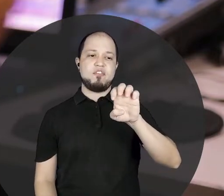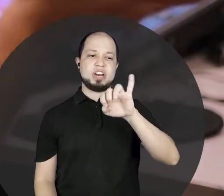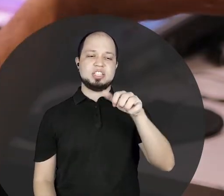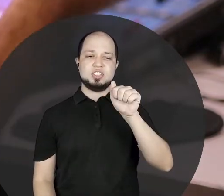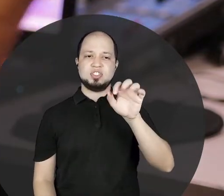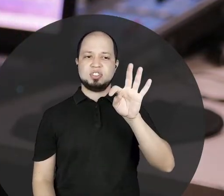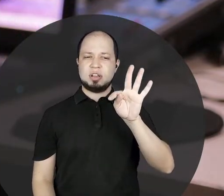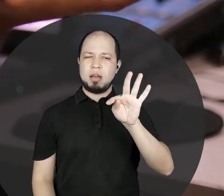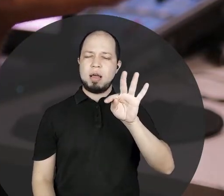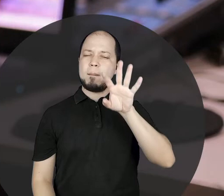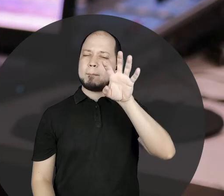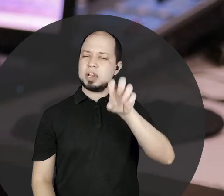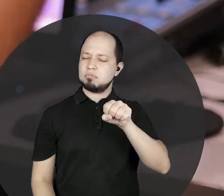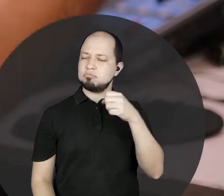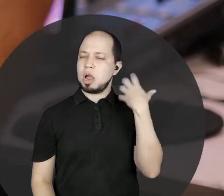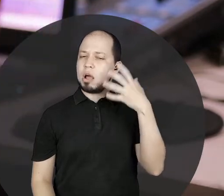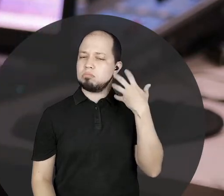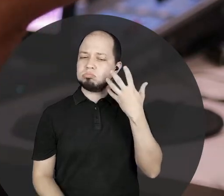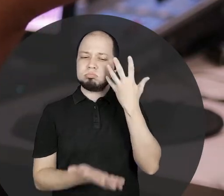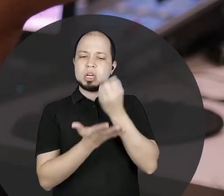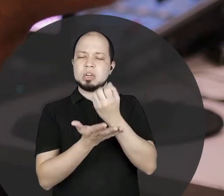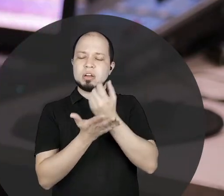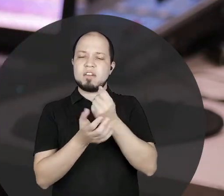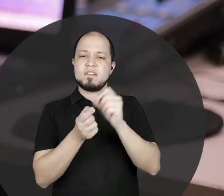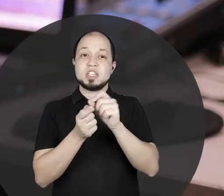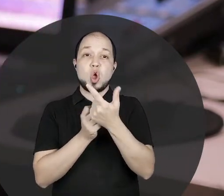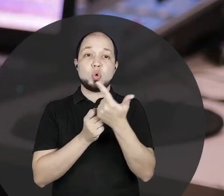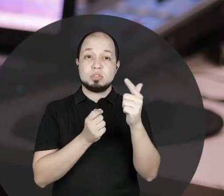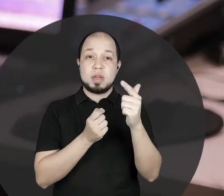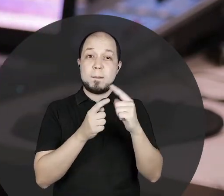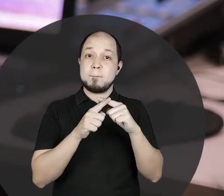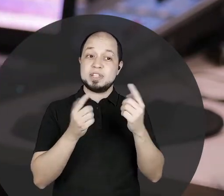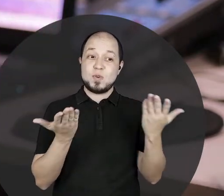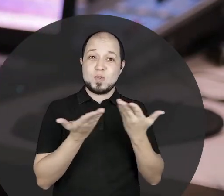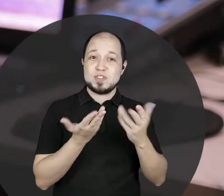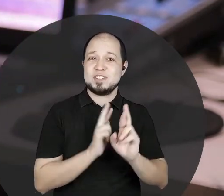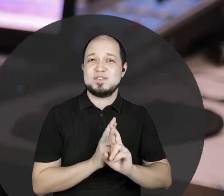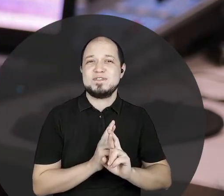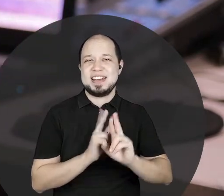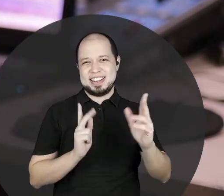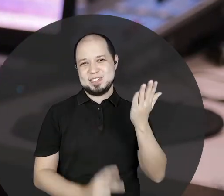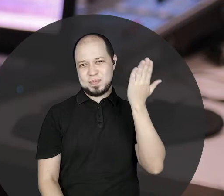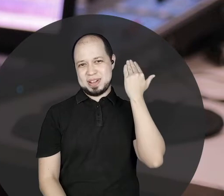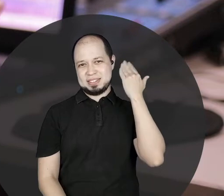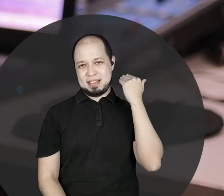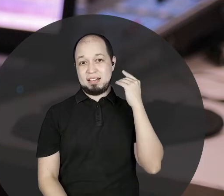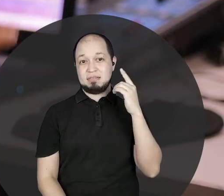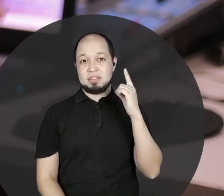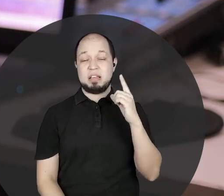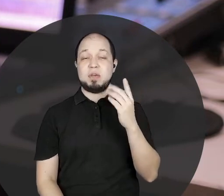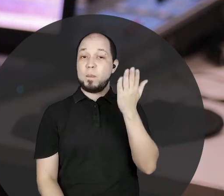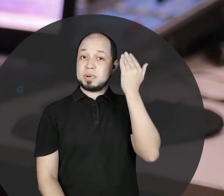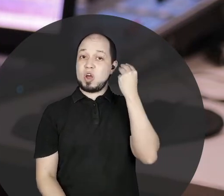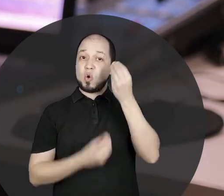tocar outras coisas por cima. Mas o problema é, hoje em dia a qualidade de gravação é uma, e naquela época que o Raul Seixas era vivo era outra. Então eles tinham o quê? Eles tinham uma